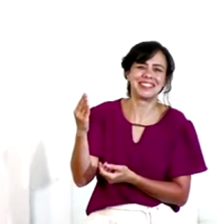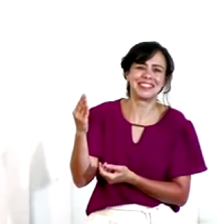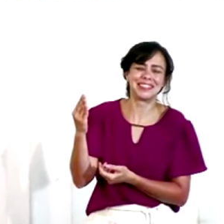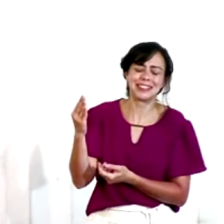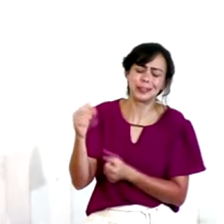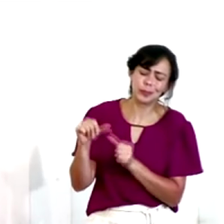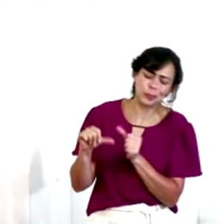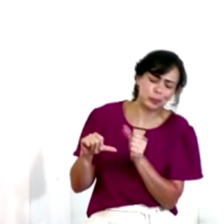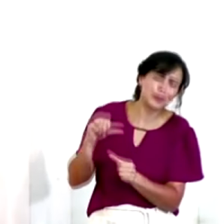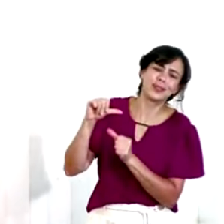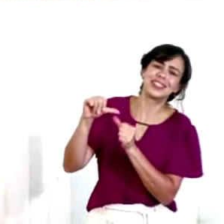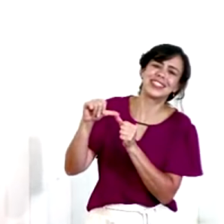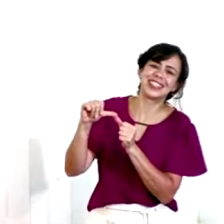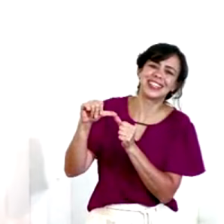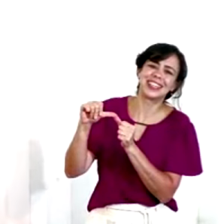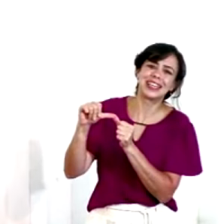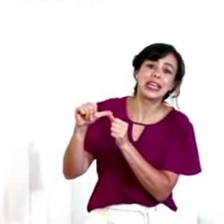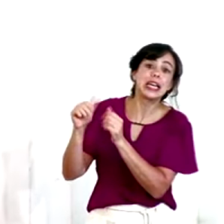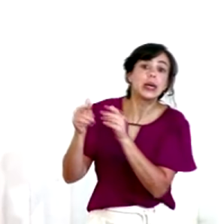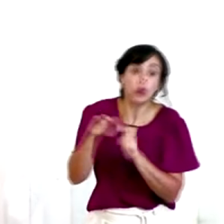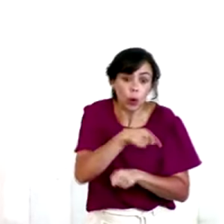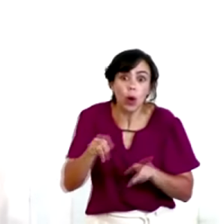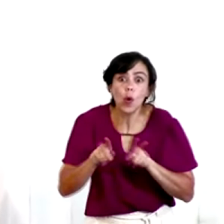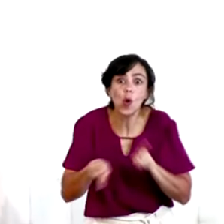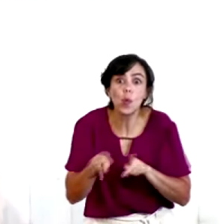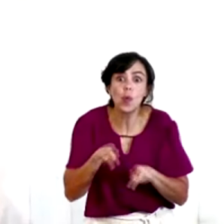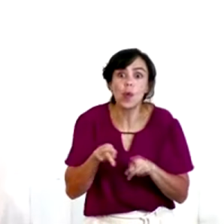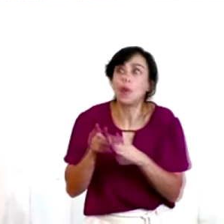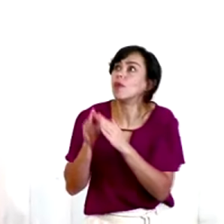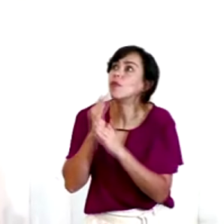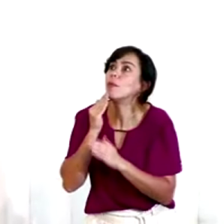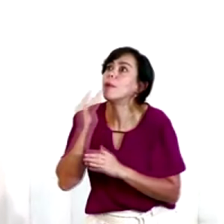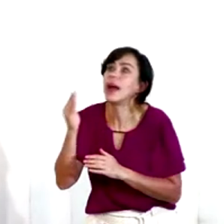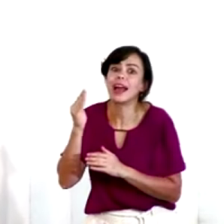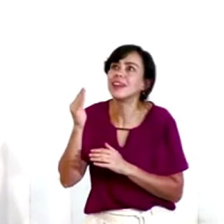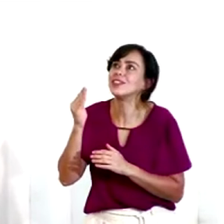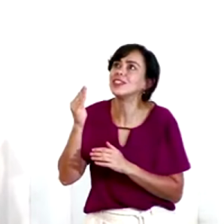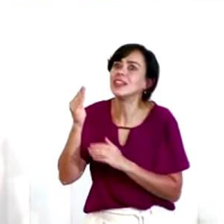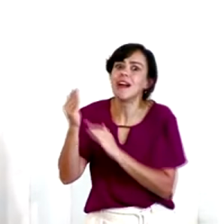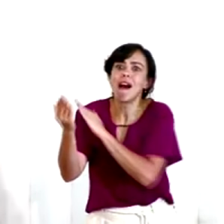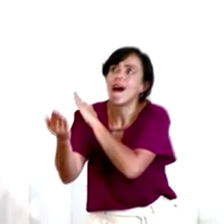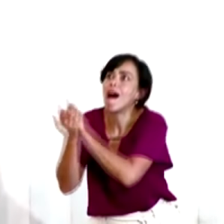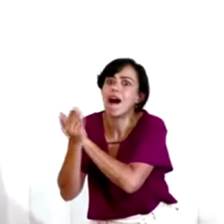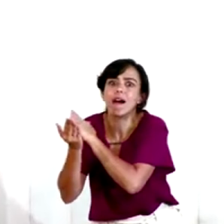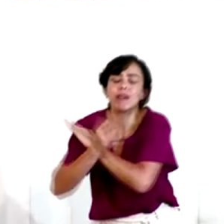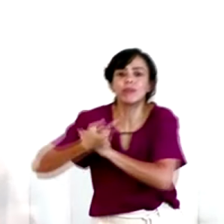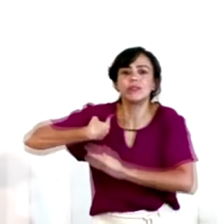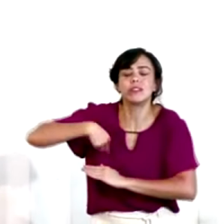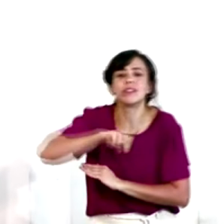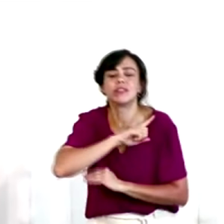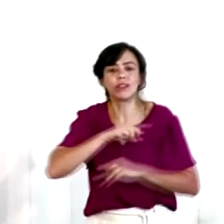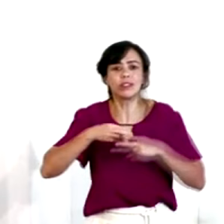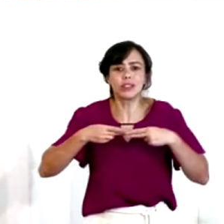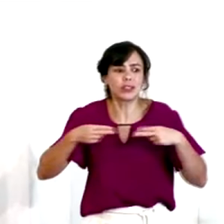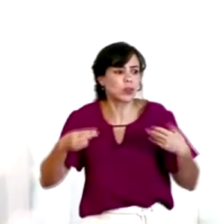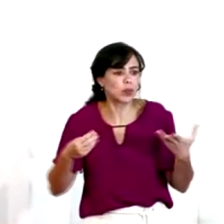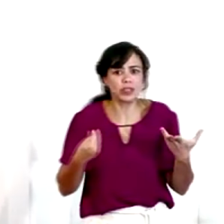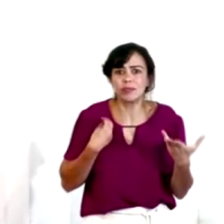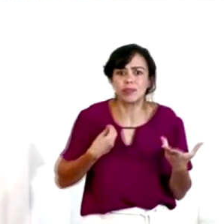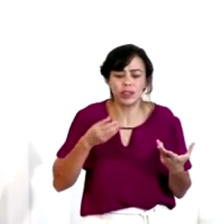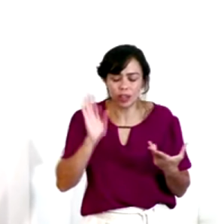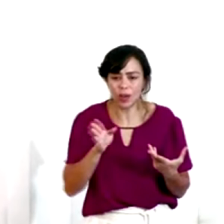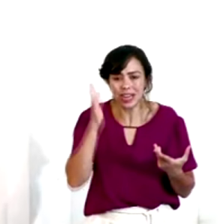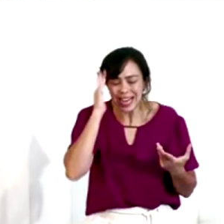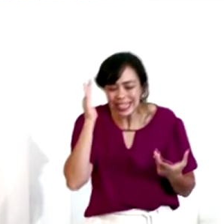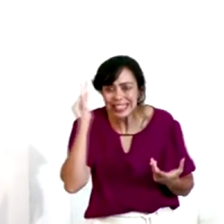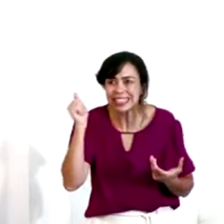Para que Deus pudesse auxiliá-los diante das coisas que eles estavam vivendo. Eles estão